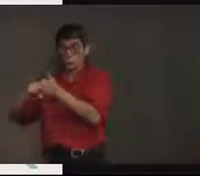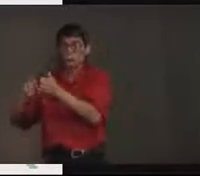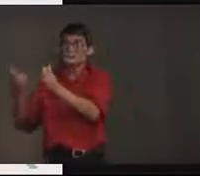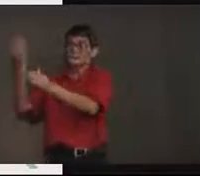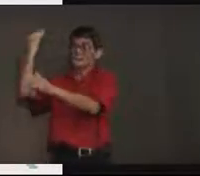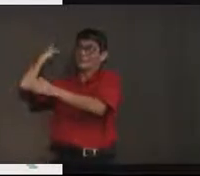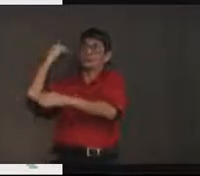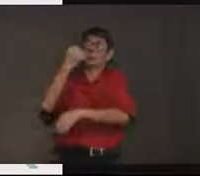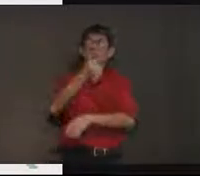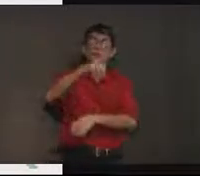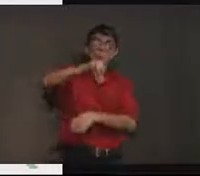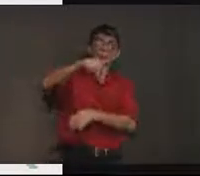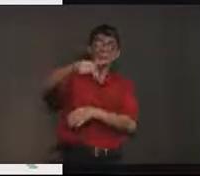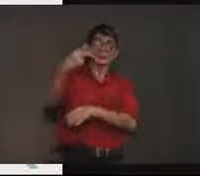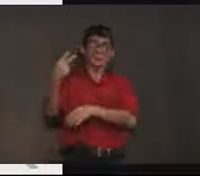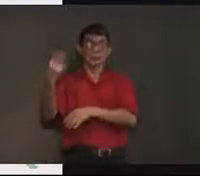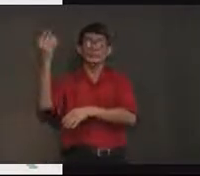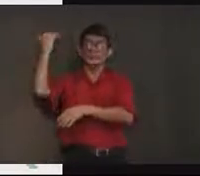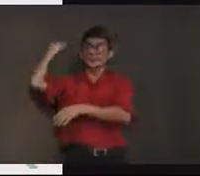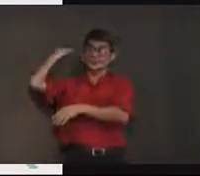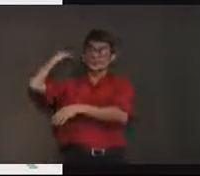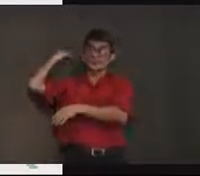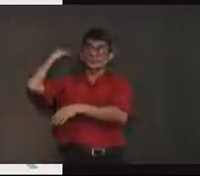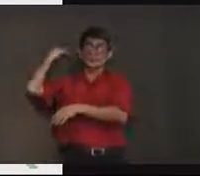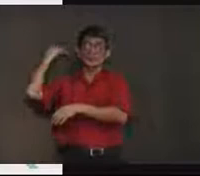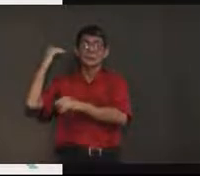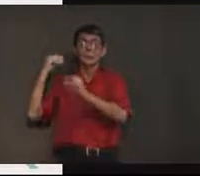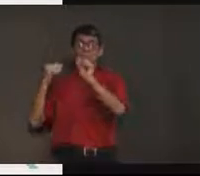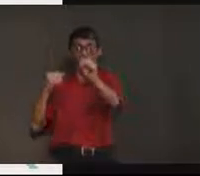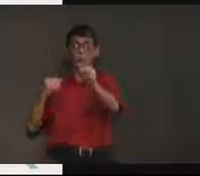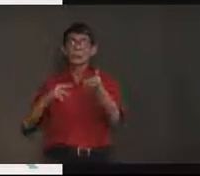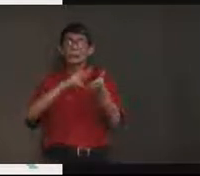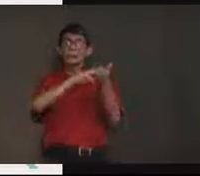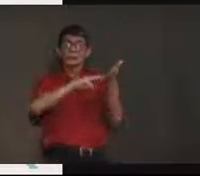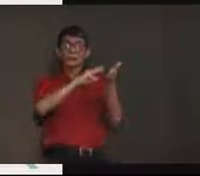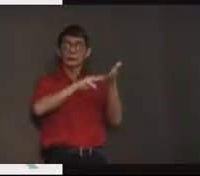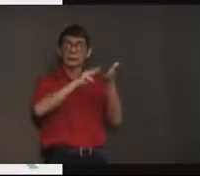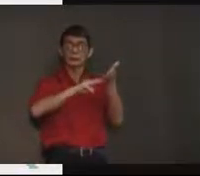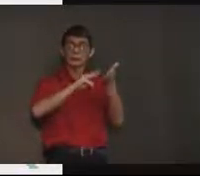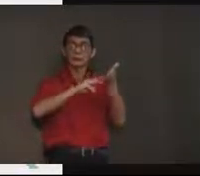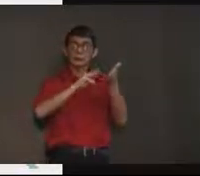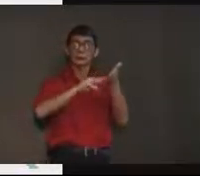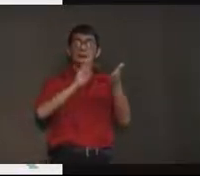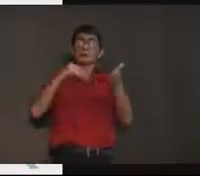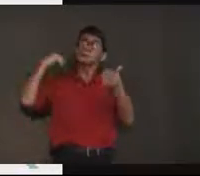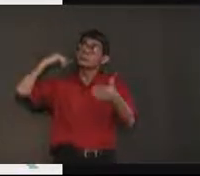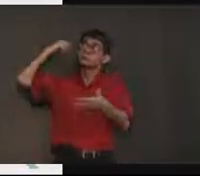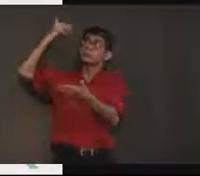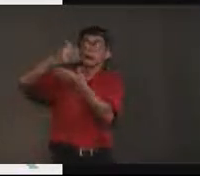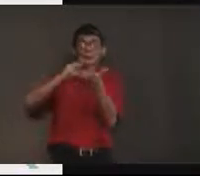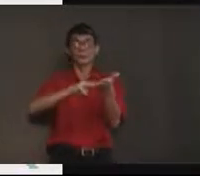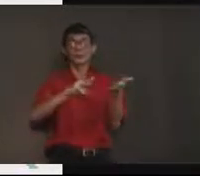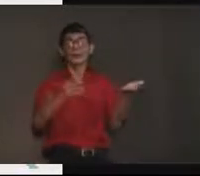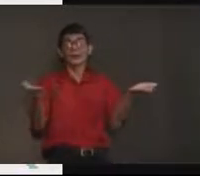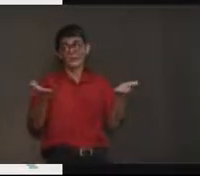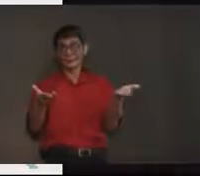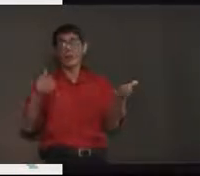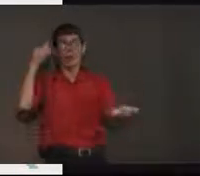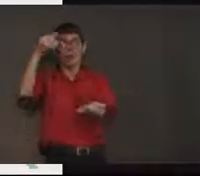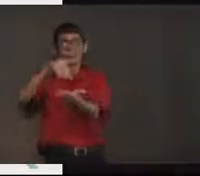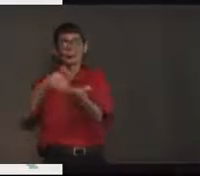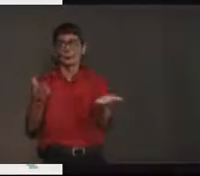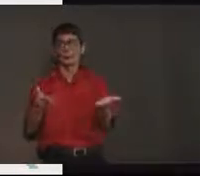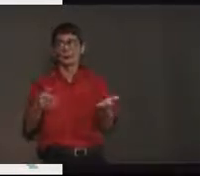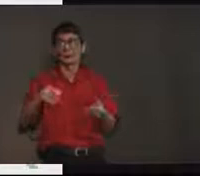atrás então há 50 anos que esses métodos dos quais eu vou falar fazem parte da nossa linguagem